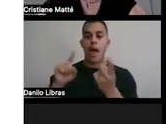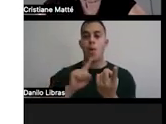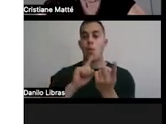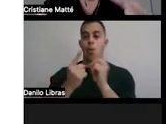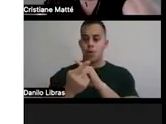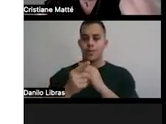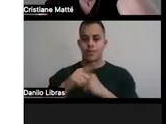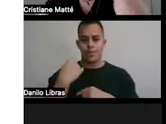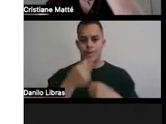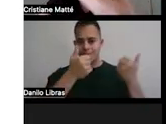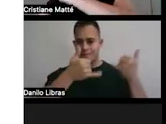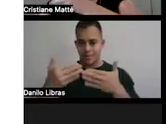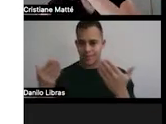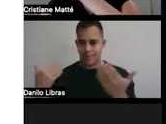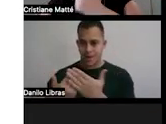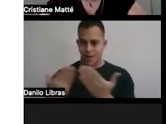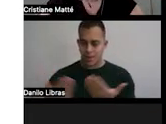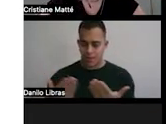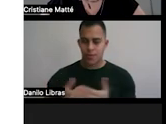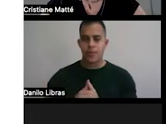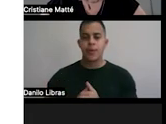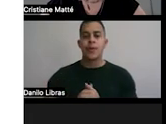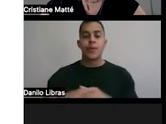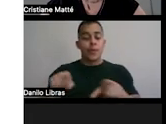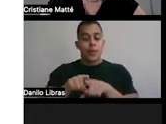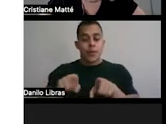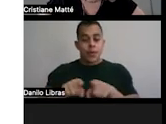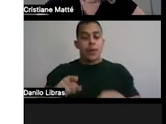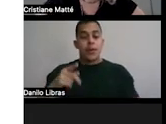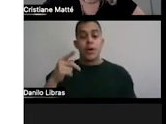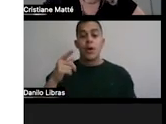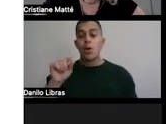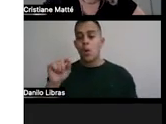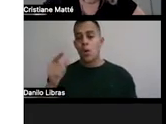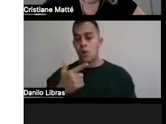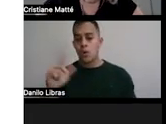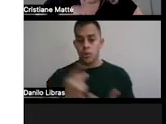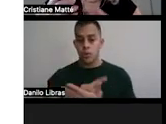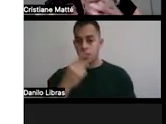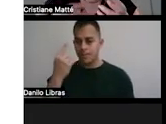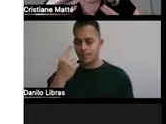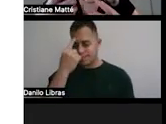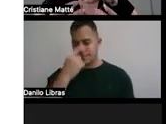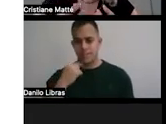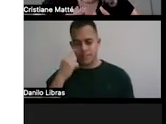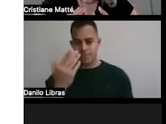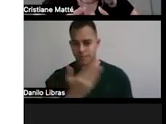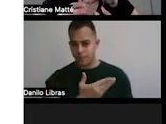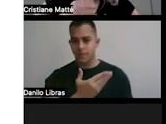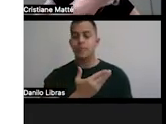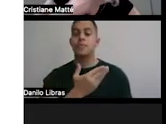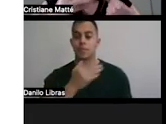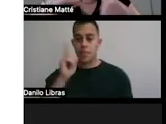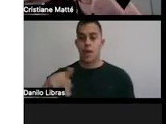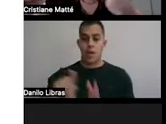aqui. Em experimentos de memória, como é o caso do Watermaze, que é um ensaio que a gente faz no laboratório de memória espacial